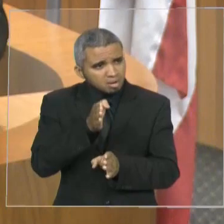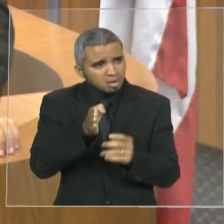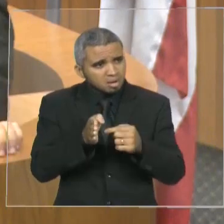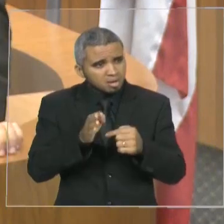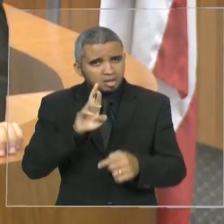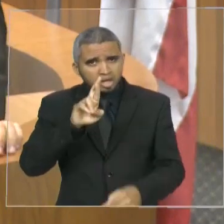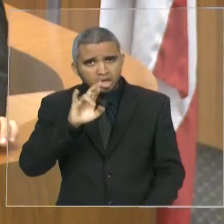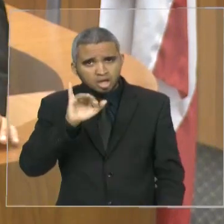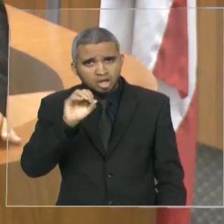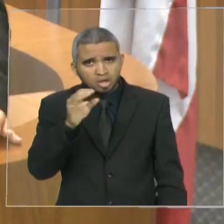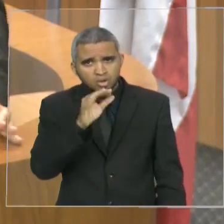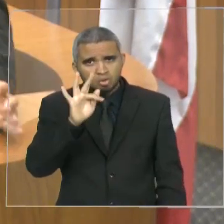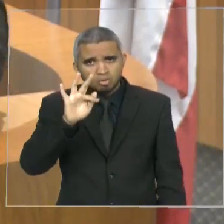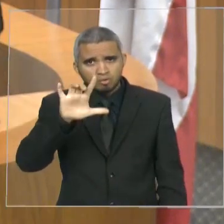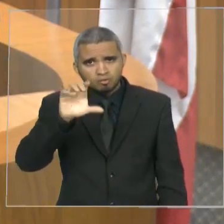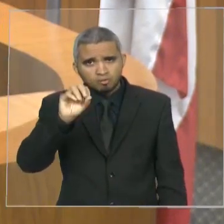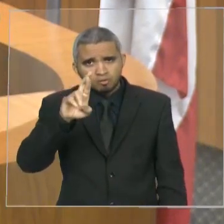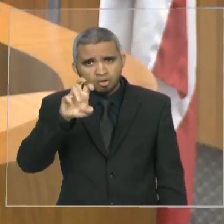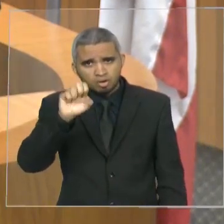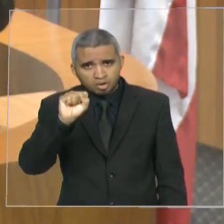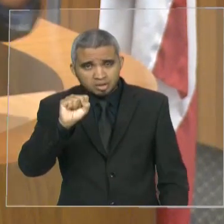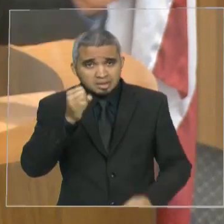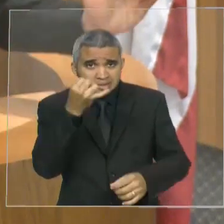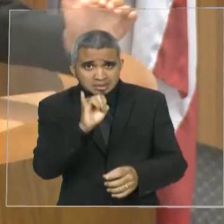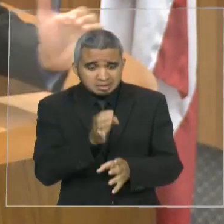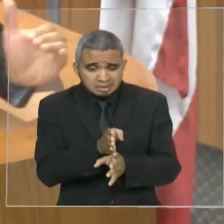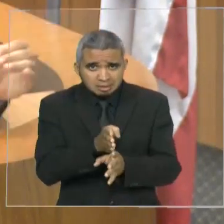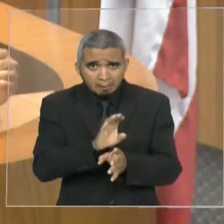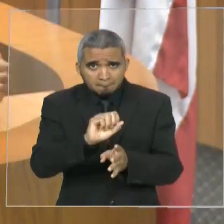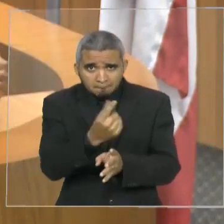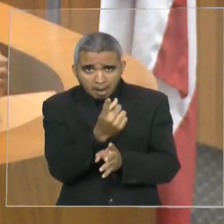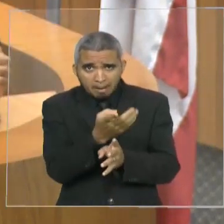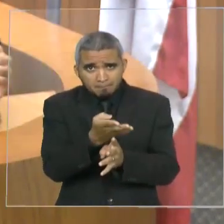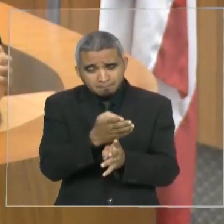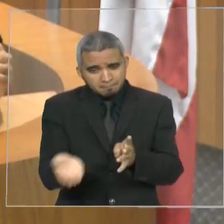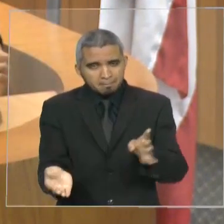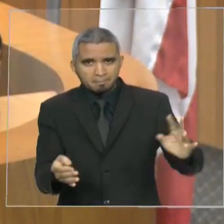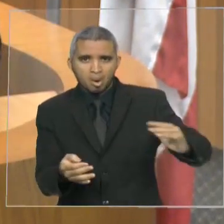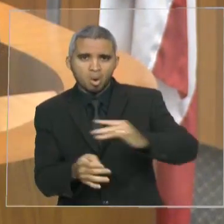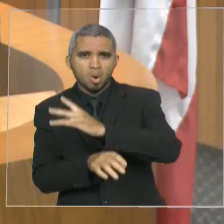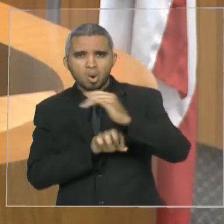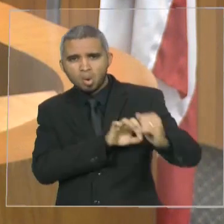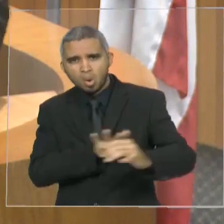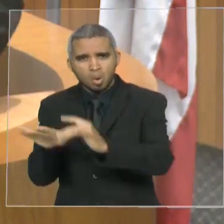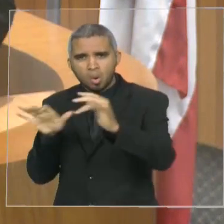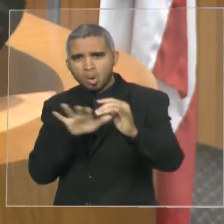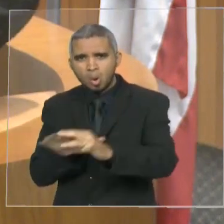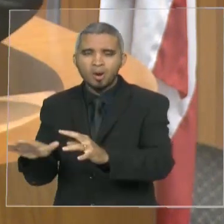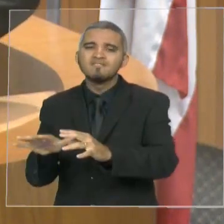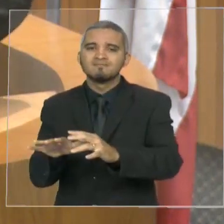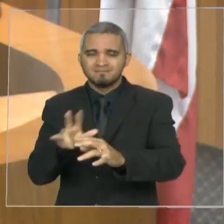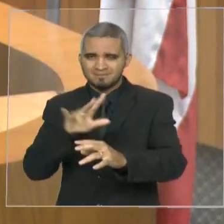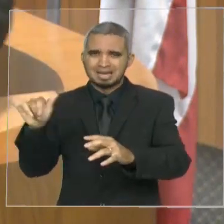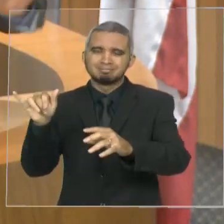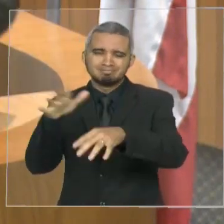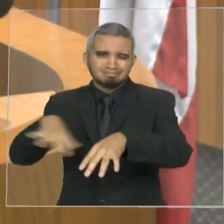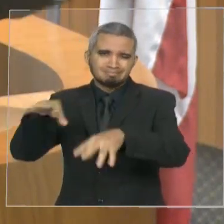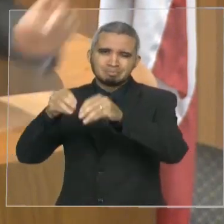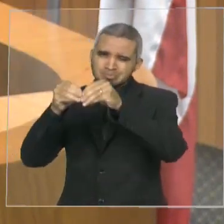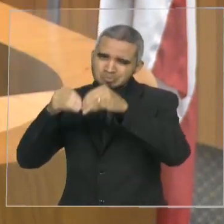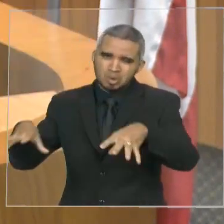abrir uma comporta, será tragédia na certa, deputado Edivaldo Holanda. porque o volume aumentará de uma